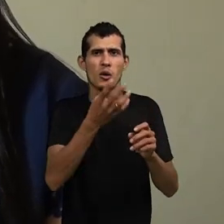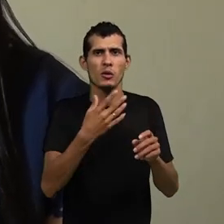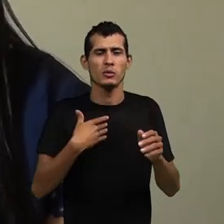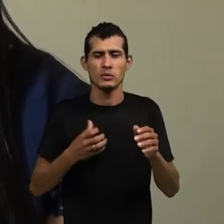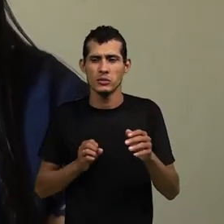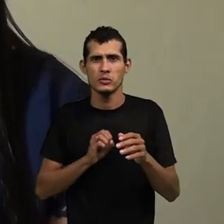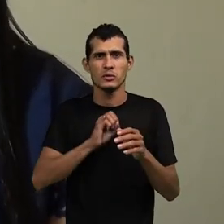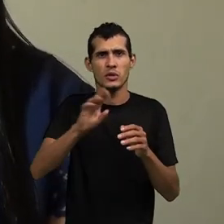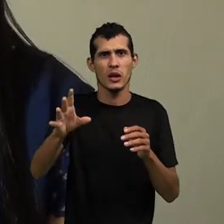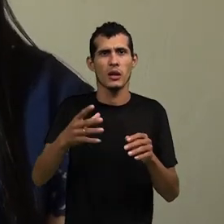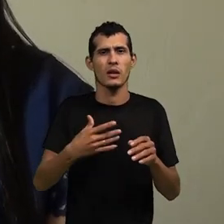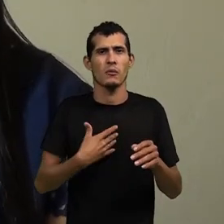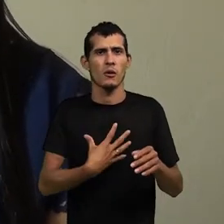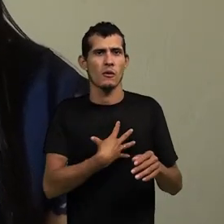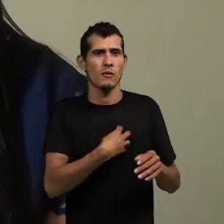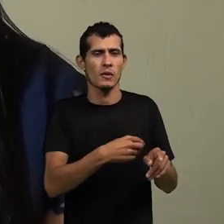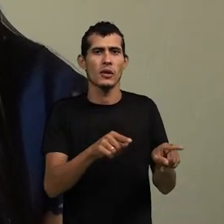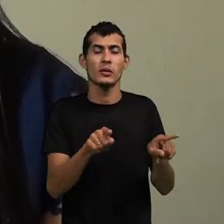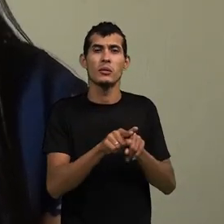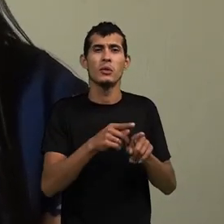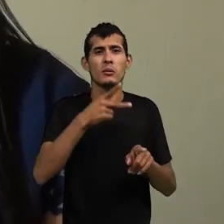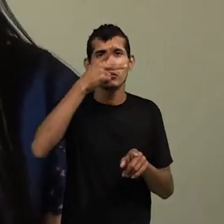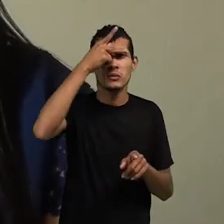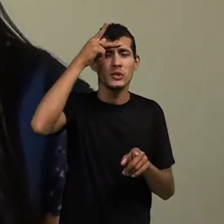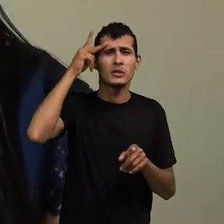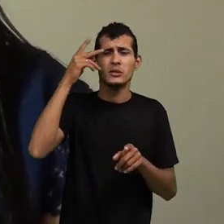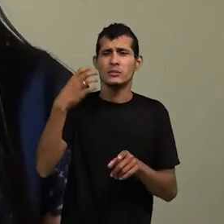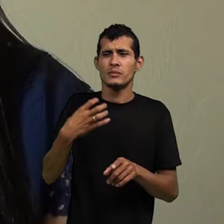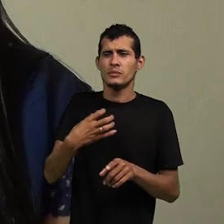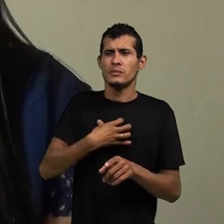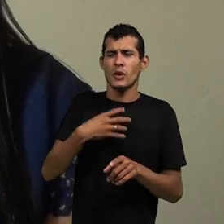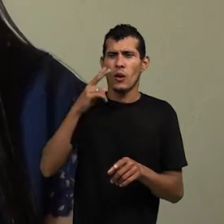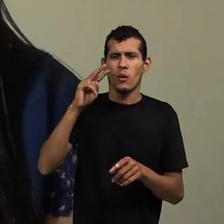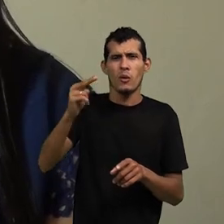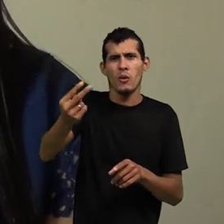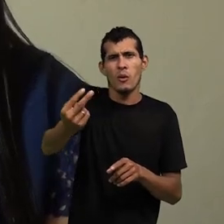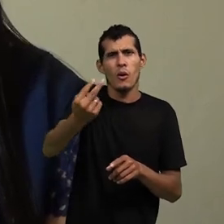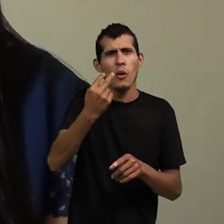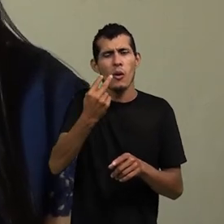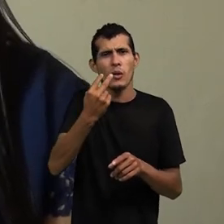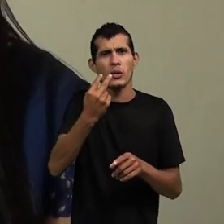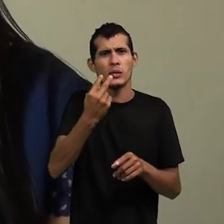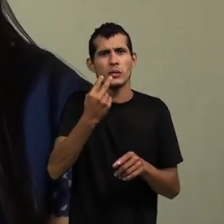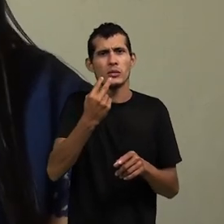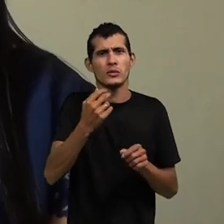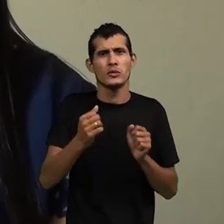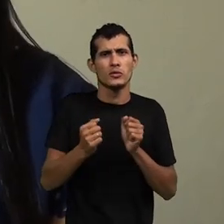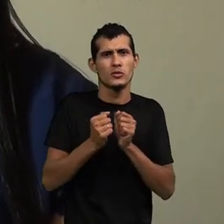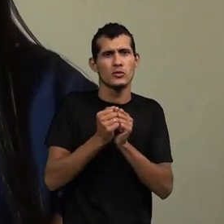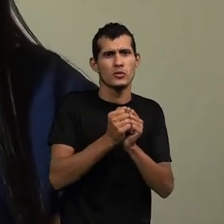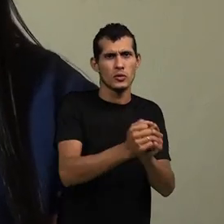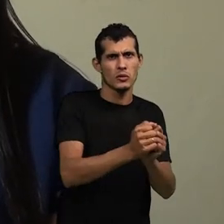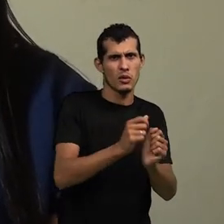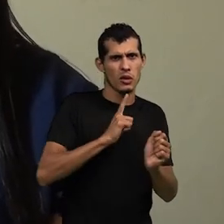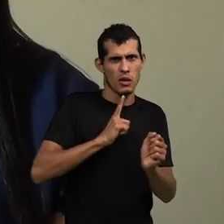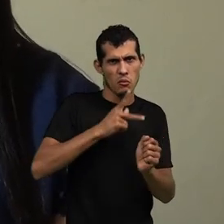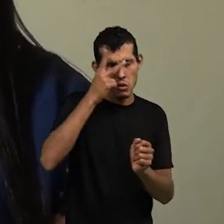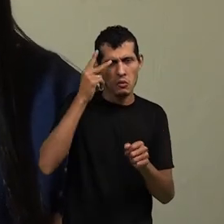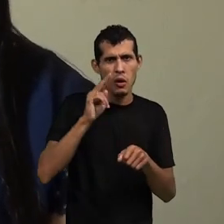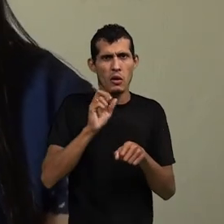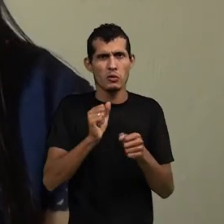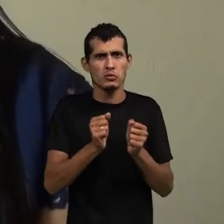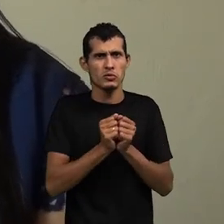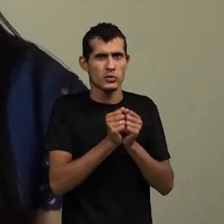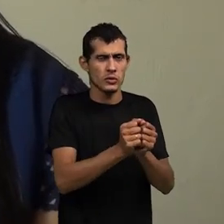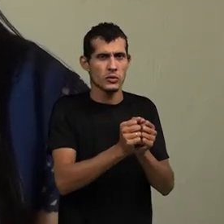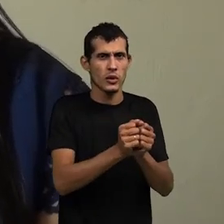gente sai, às vezes eu saio com a minha filha, e as pessoas, elas pegam, se tem, você está acompanhado com alguma pessoa, ela